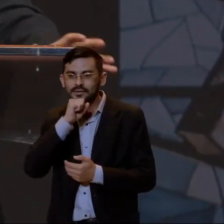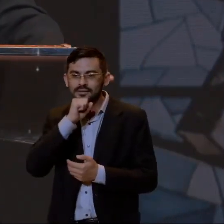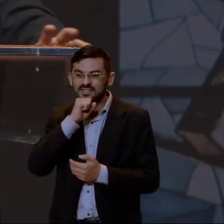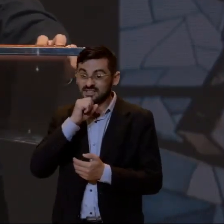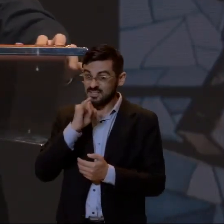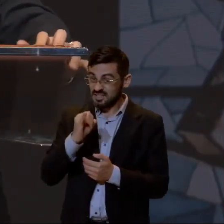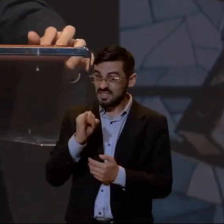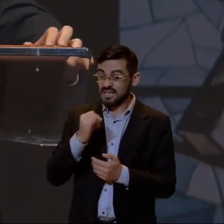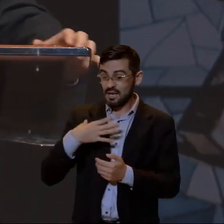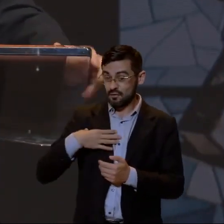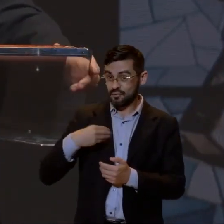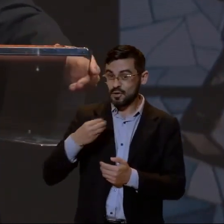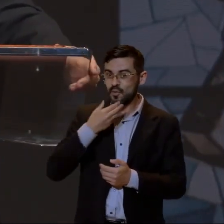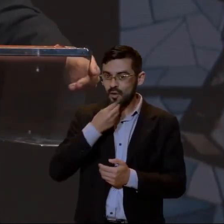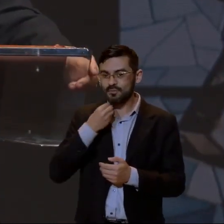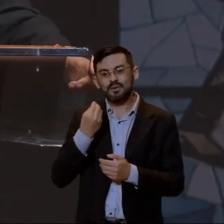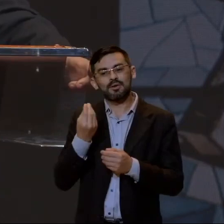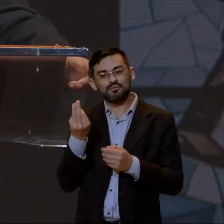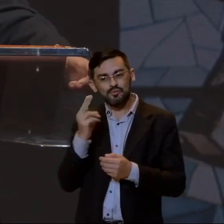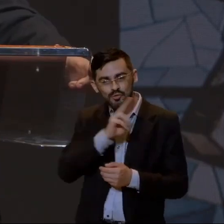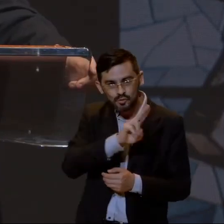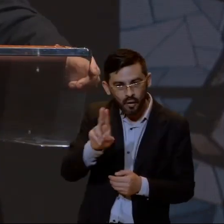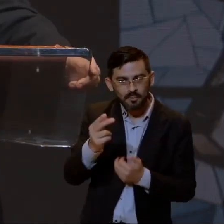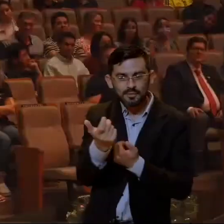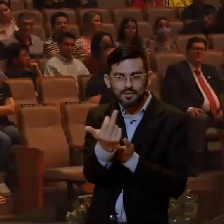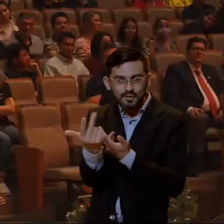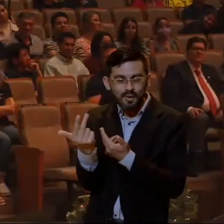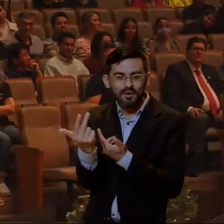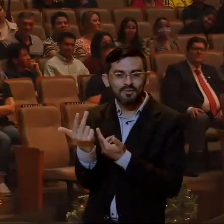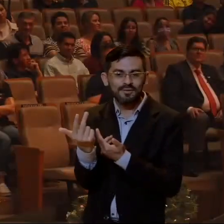senão ia chamar Marcílio também.